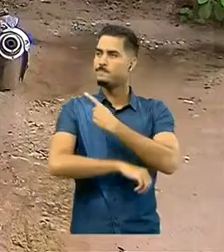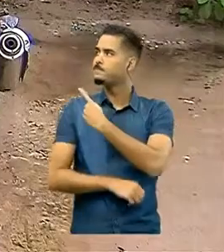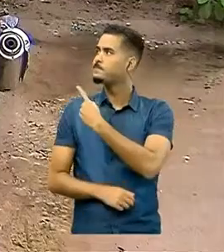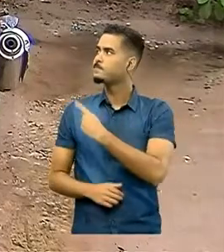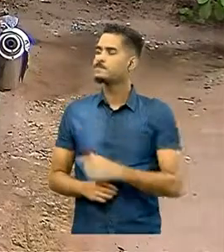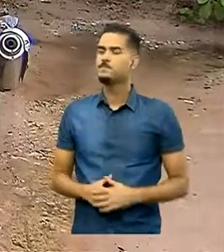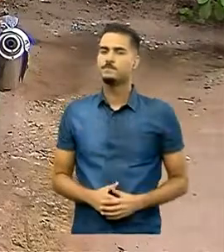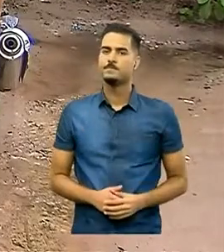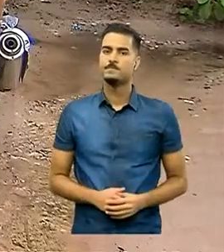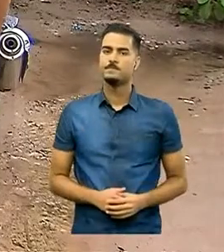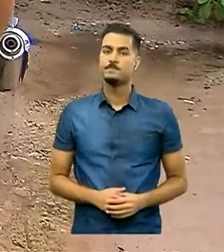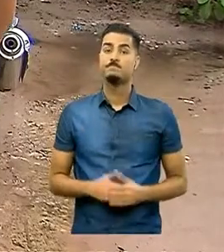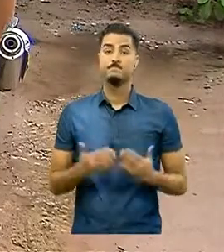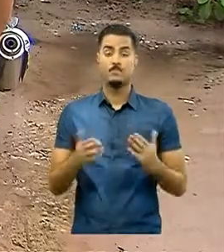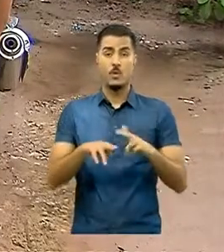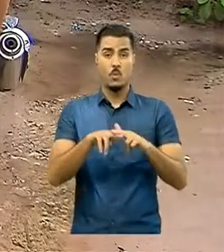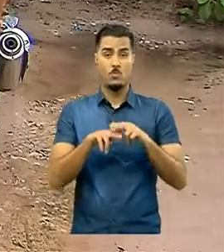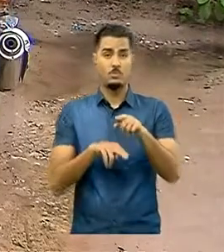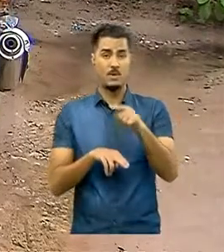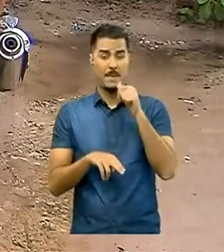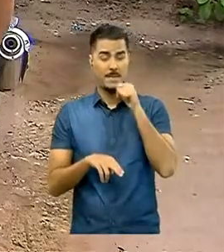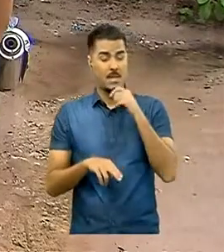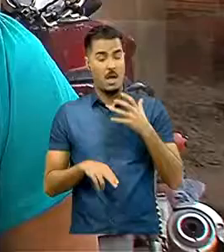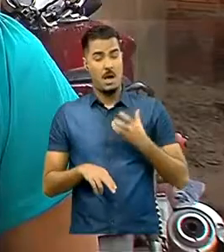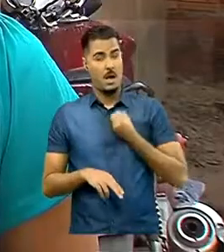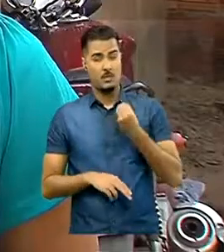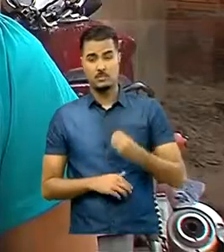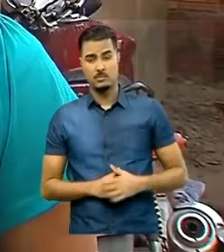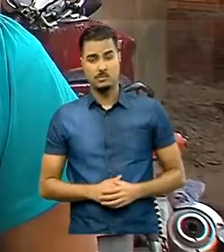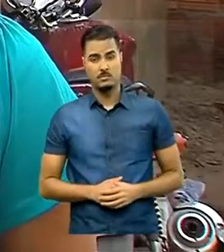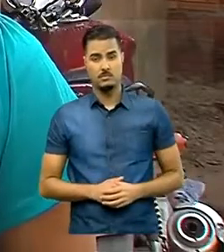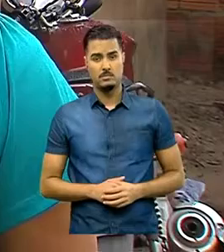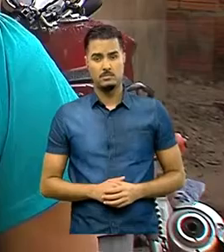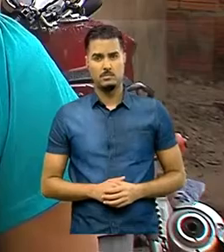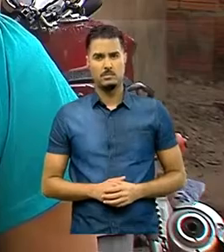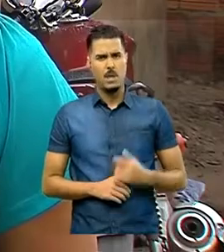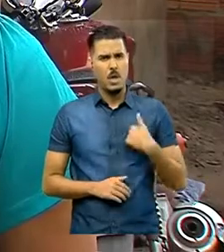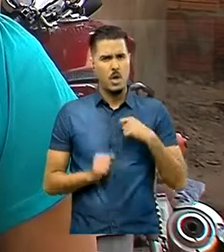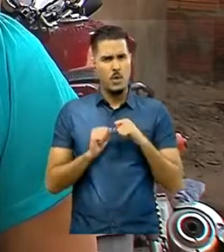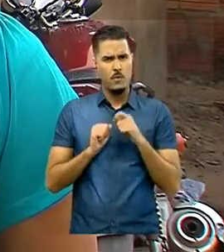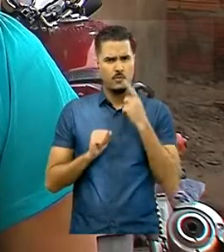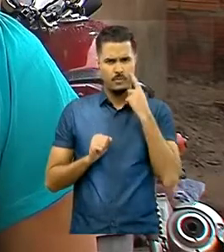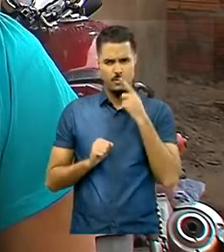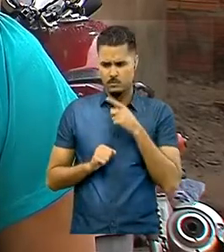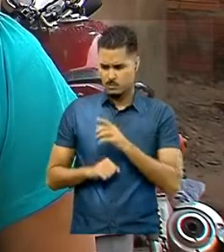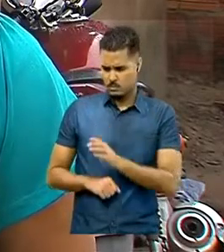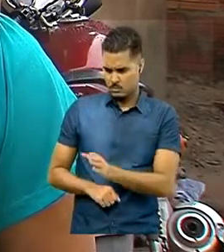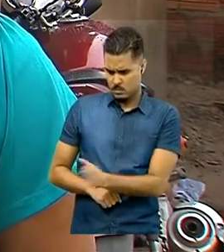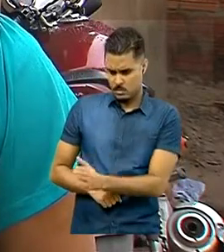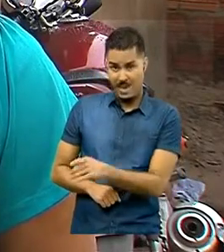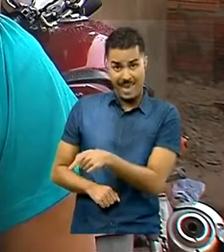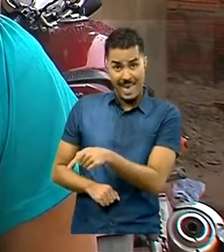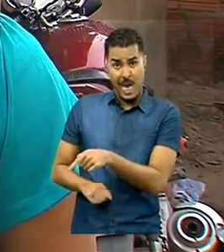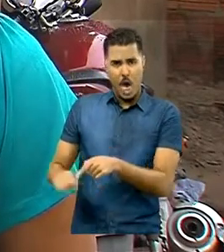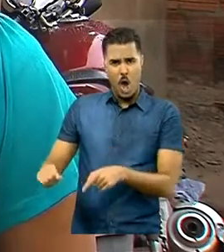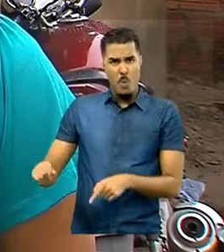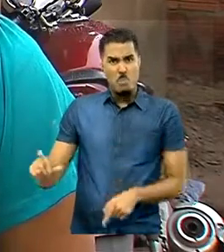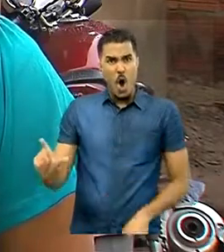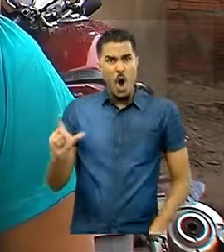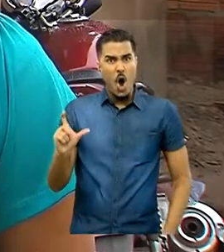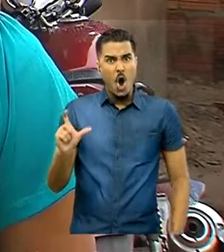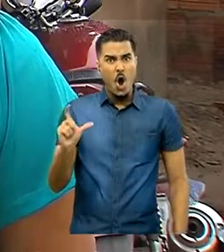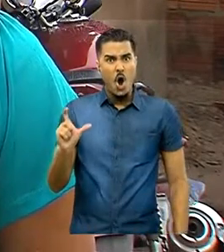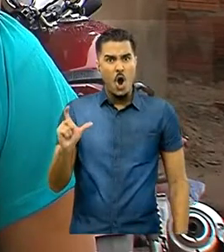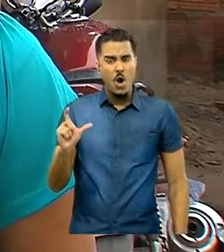bicho. Por isso, Keiliane está assustada. Aí eu bati assim no canto da parede, aí saiu um bem grande